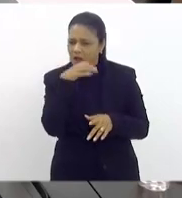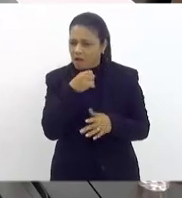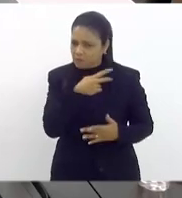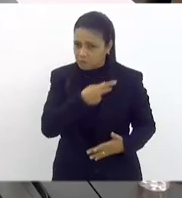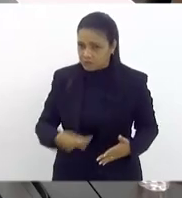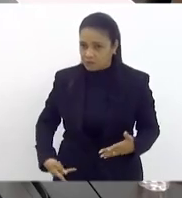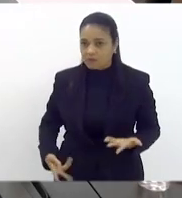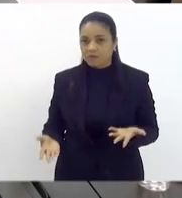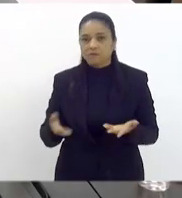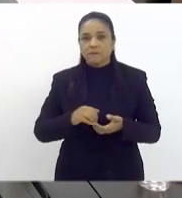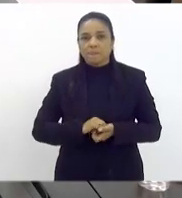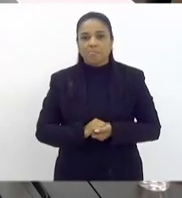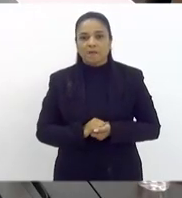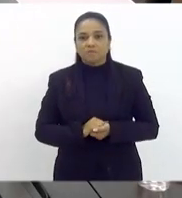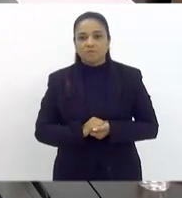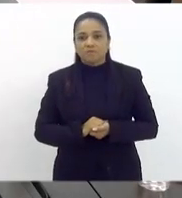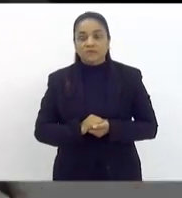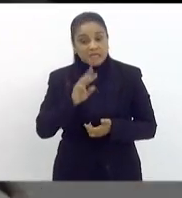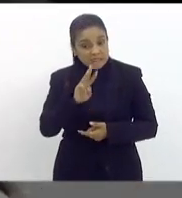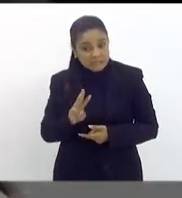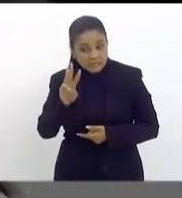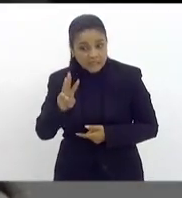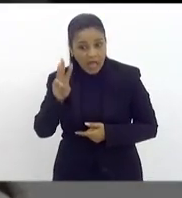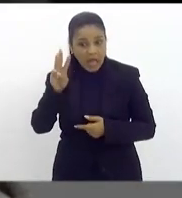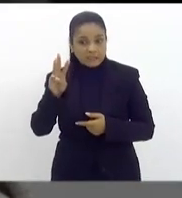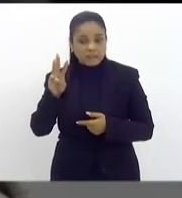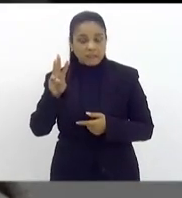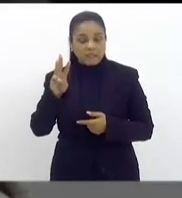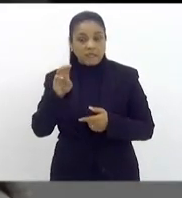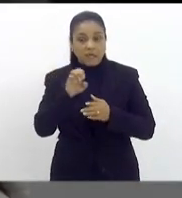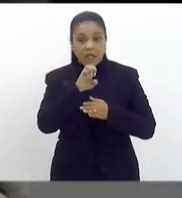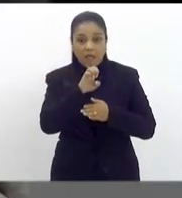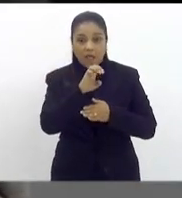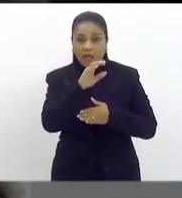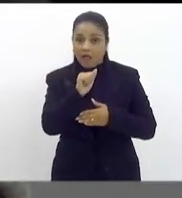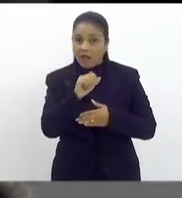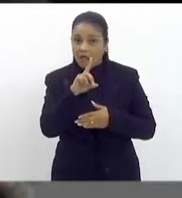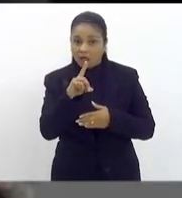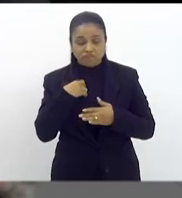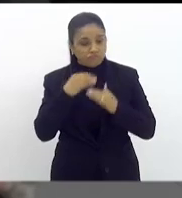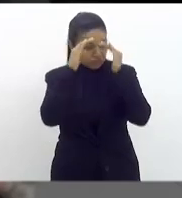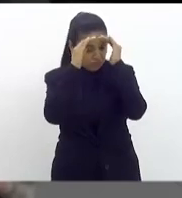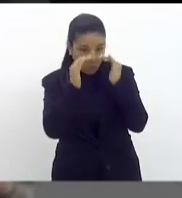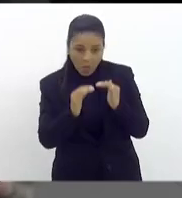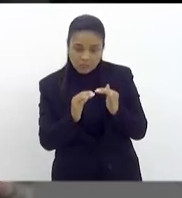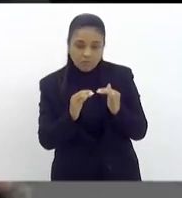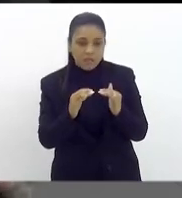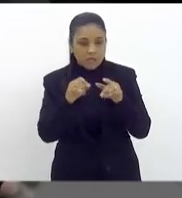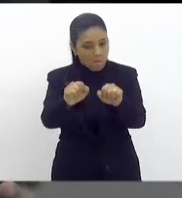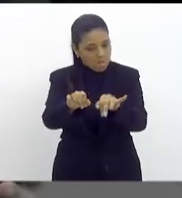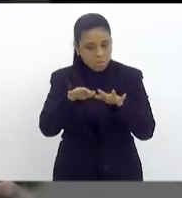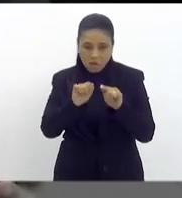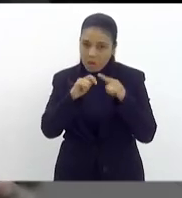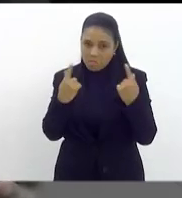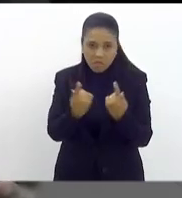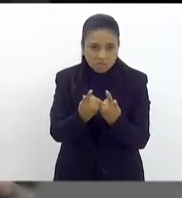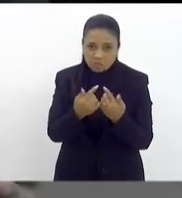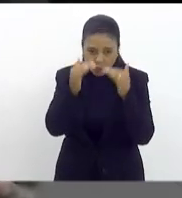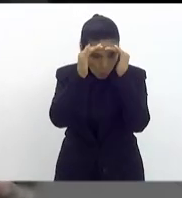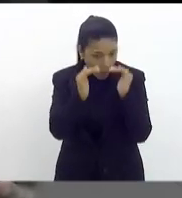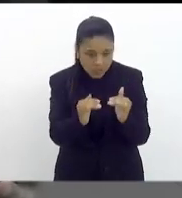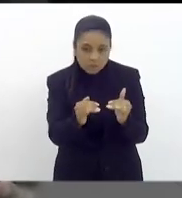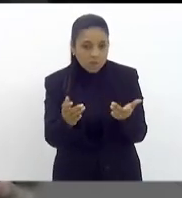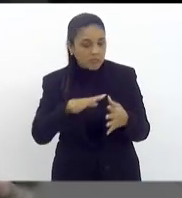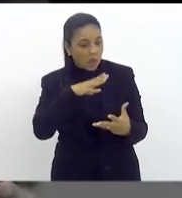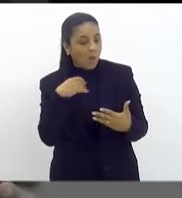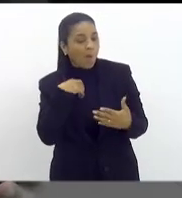consiga. Esse aqui é o site oficial do ECAD. O ECAD não respeita o parlamento fluminense e não dialoga com o parlamento, mas também não